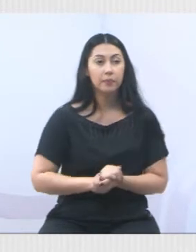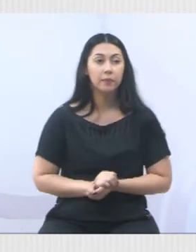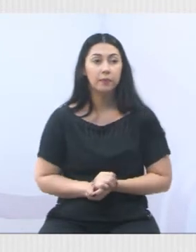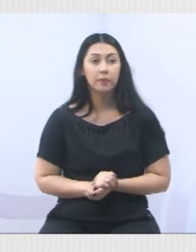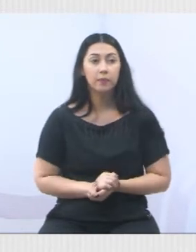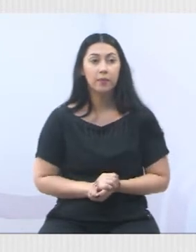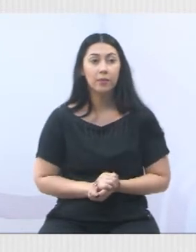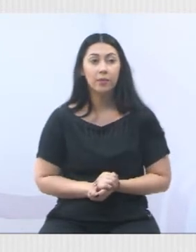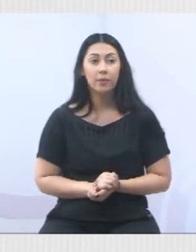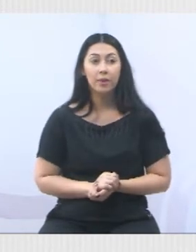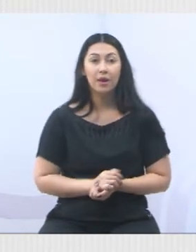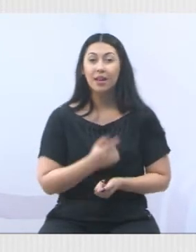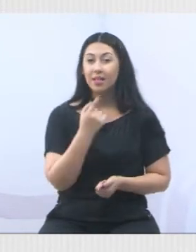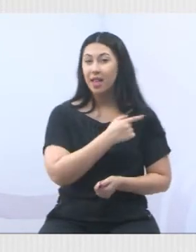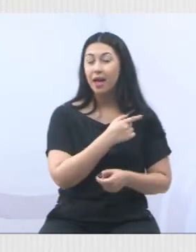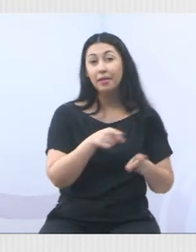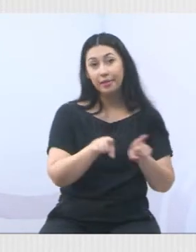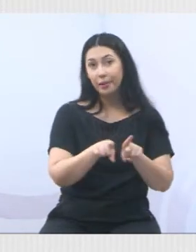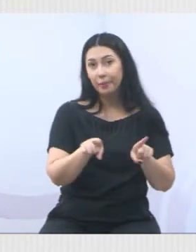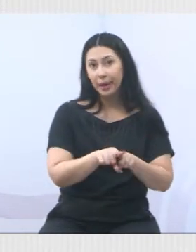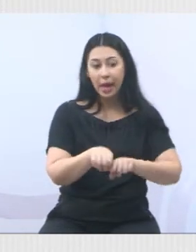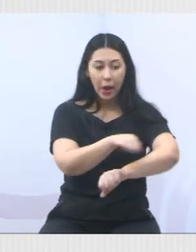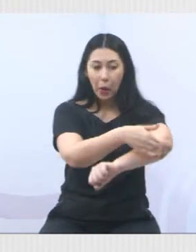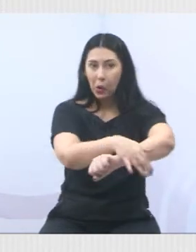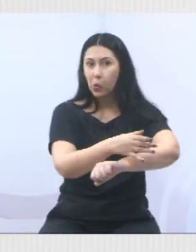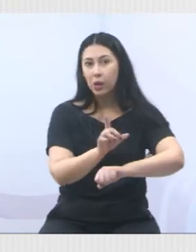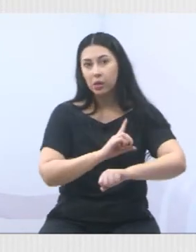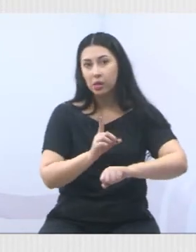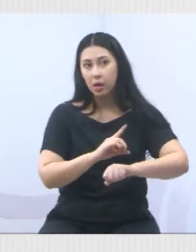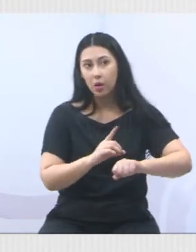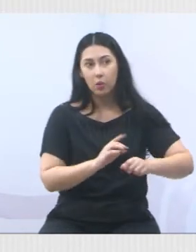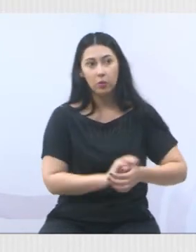Aí é calçada, né, novamente, não é rua.